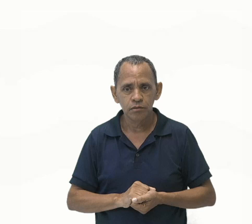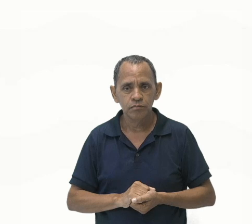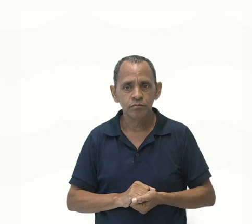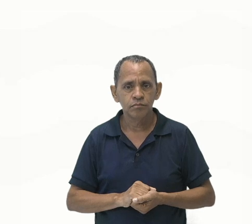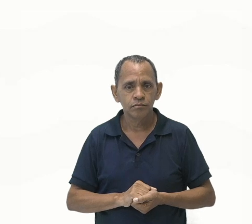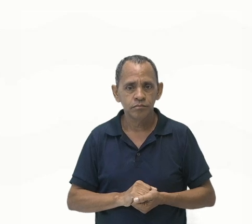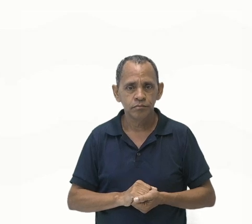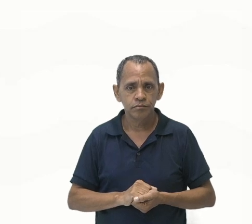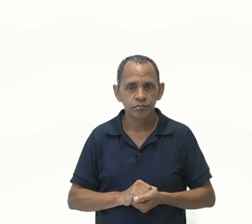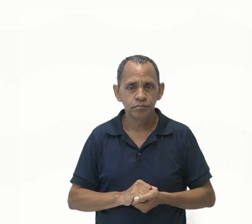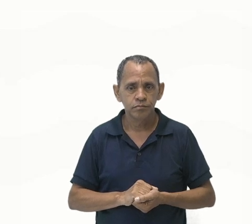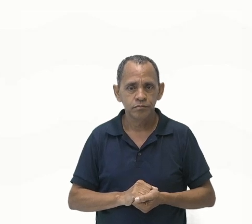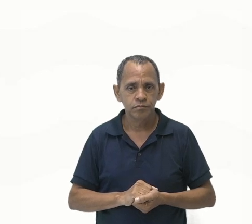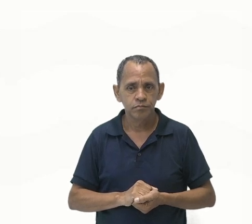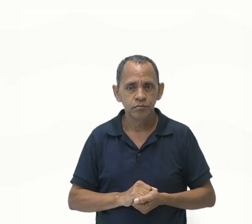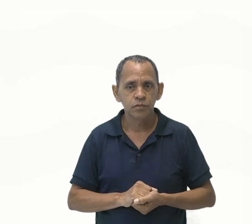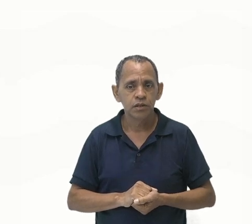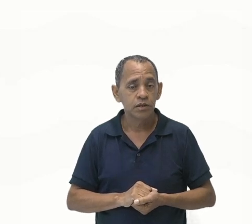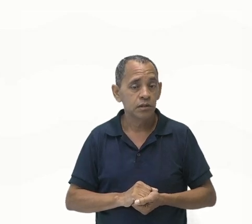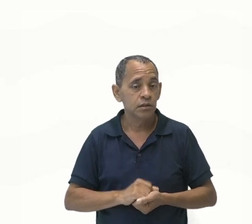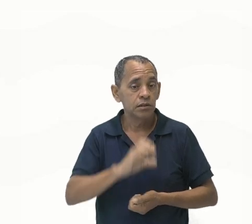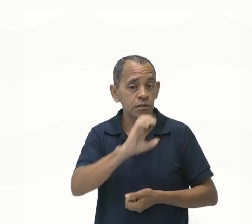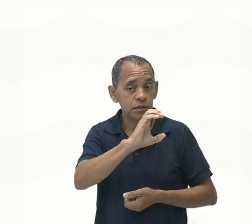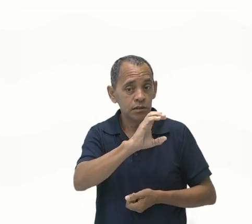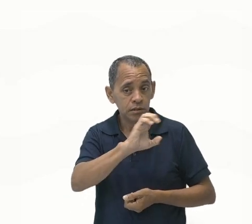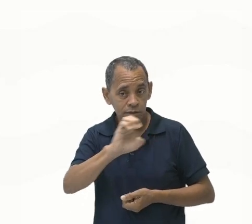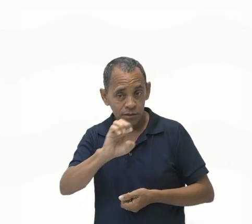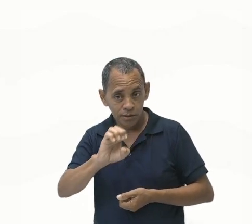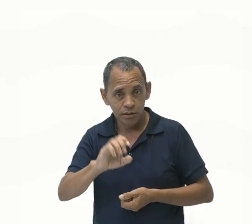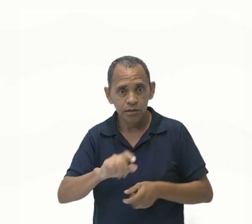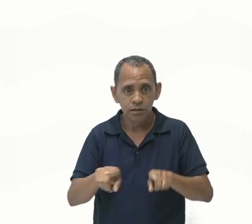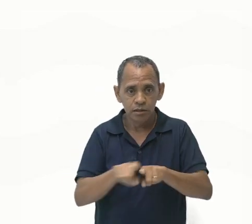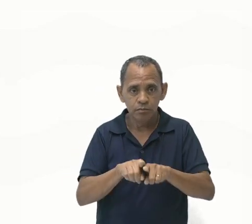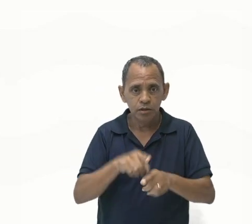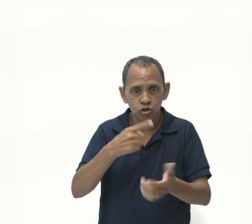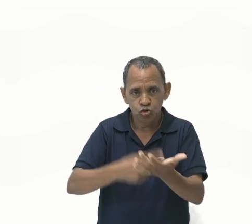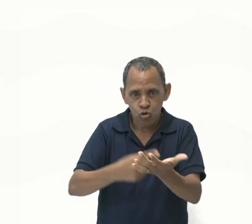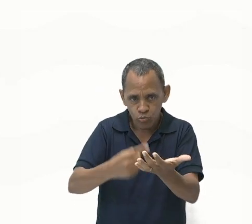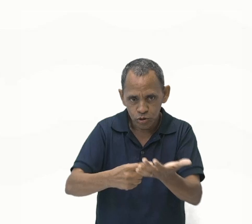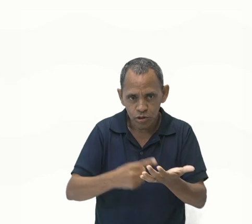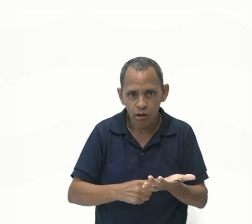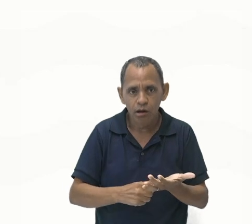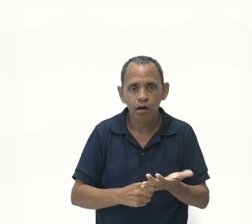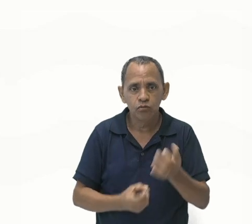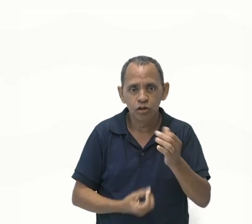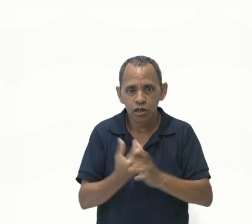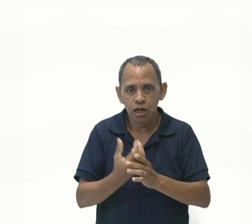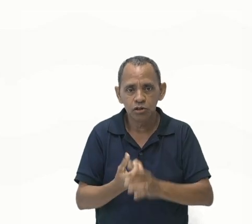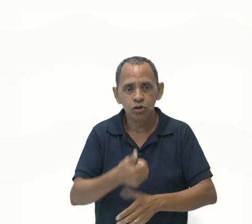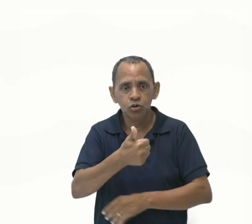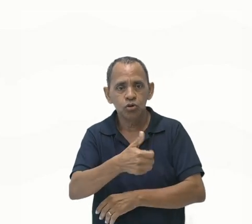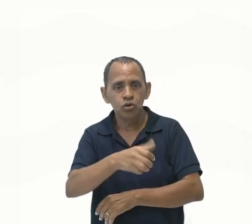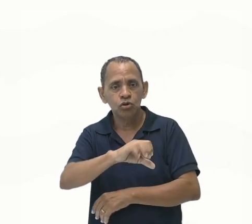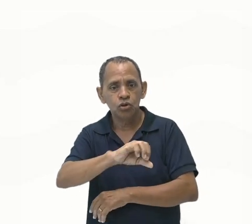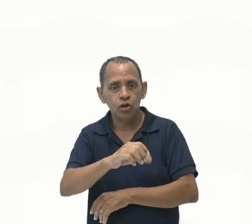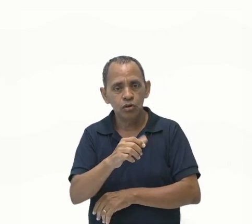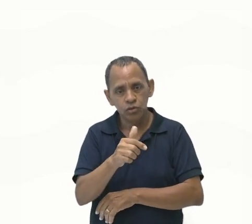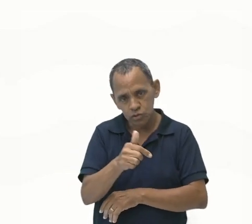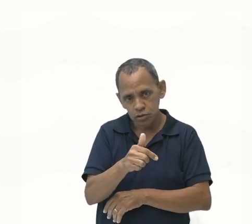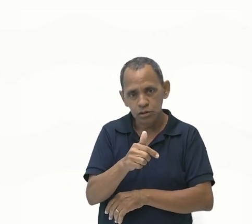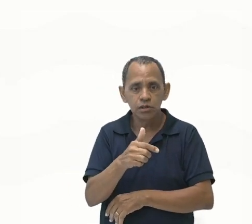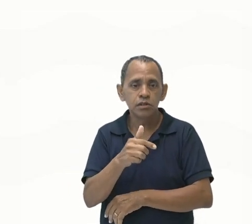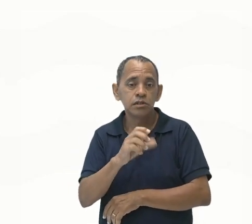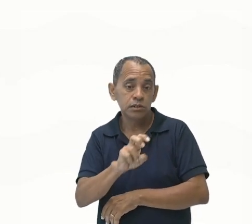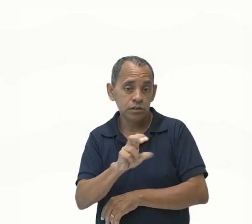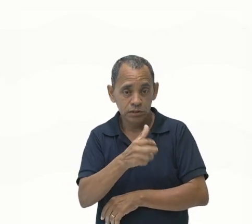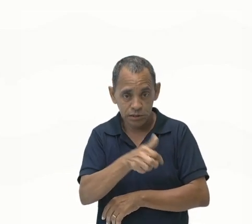dentro da Europa, de uma forma geral, certo? Esse tratado estava ali alicerçado com base